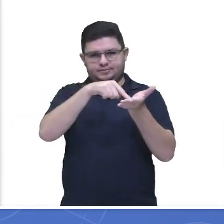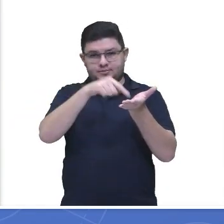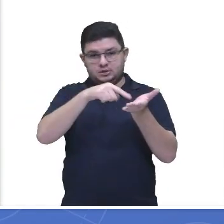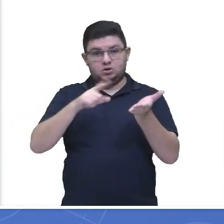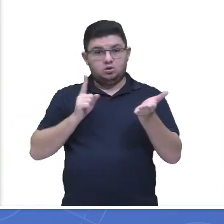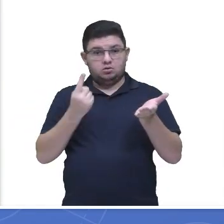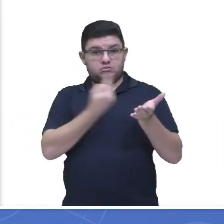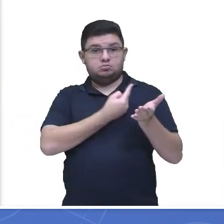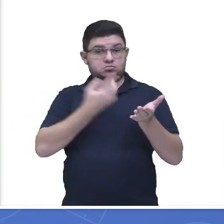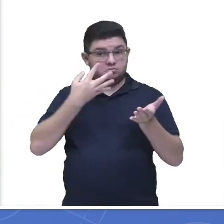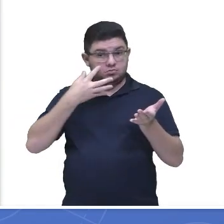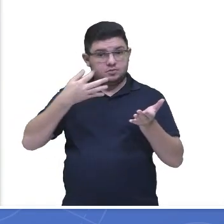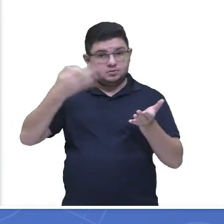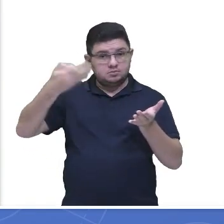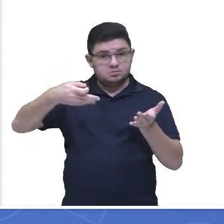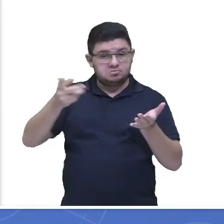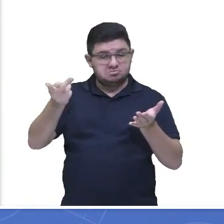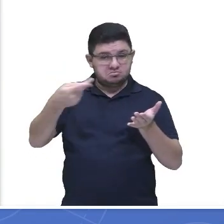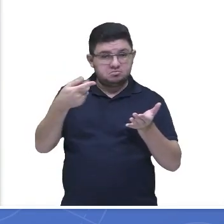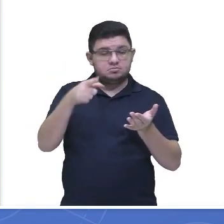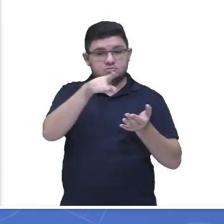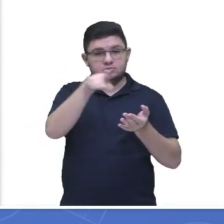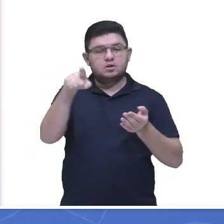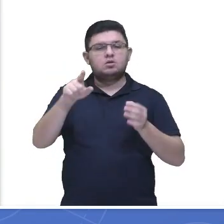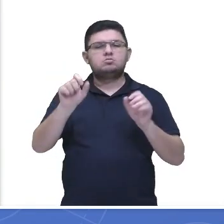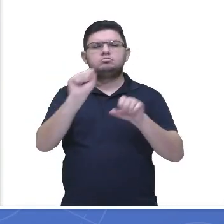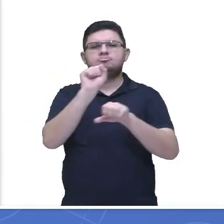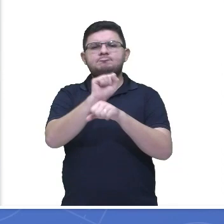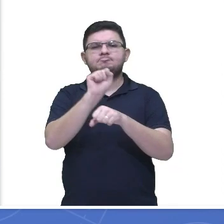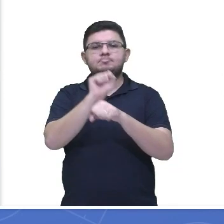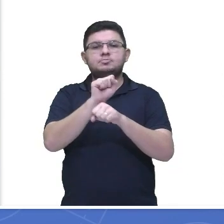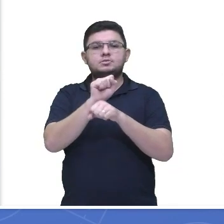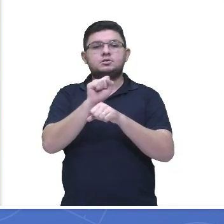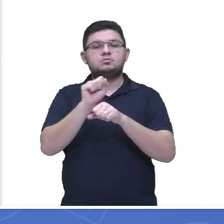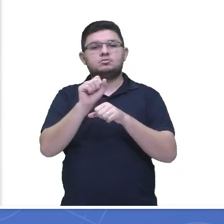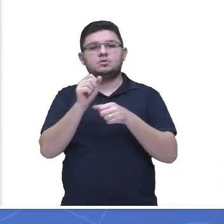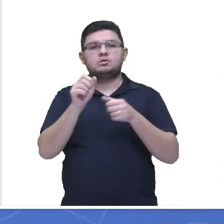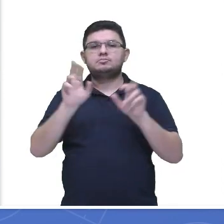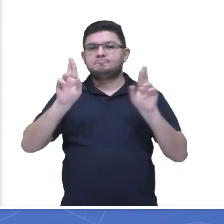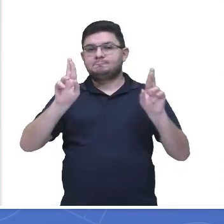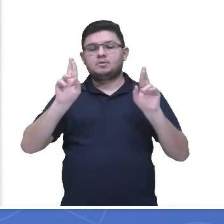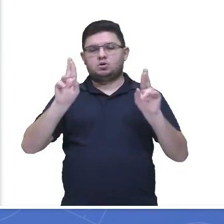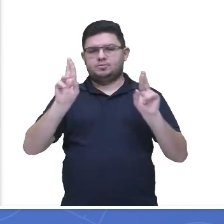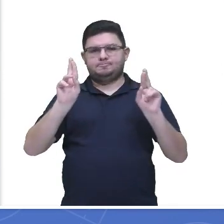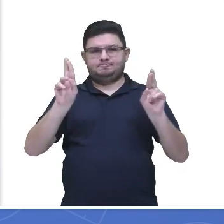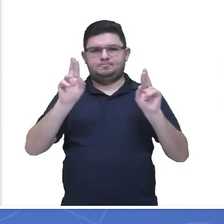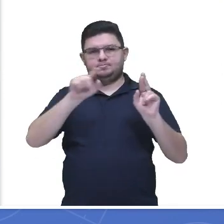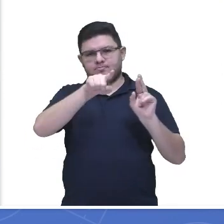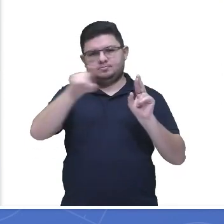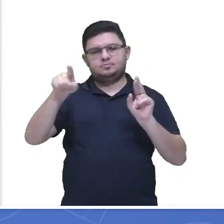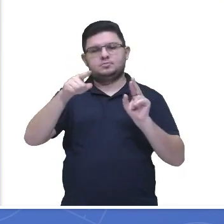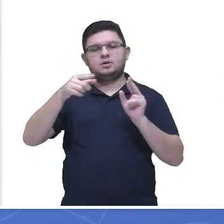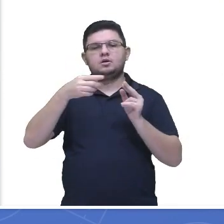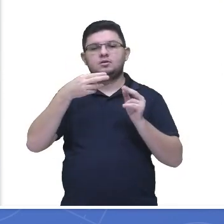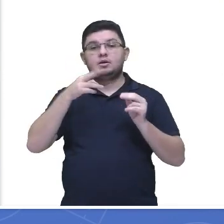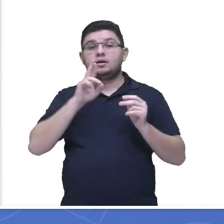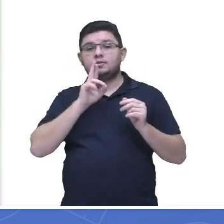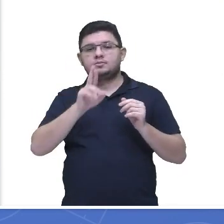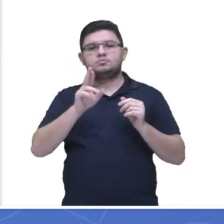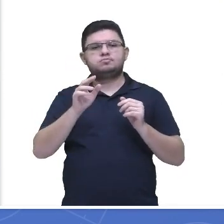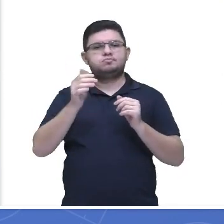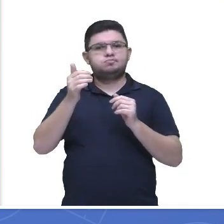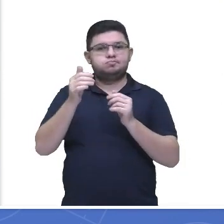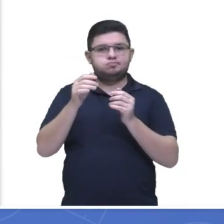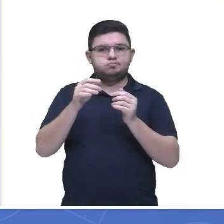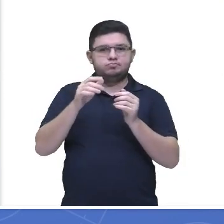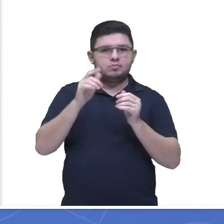corrigir e eu estou esperando que vocês aí tirem 10 nas questões, tá bom? Façam, por favor, caderno